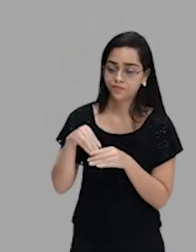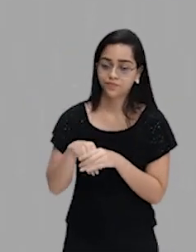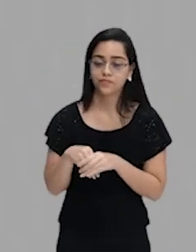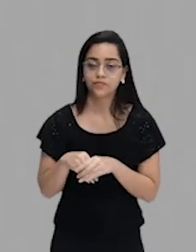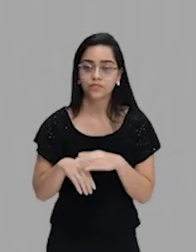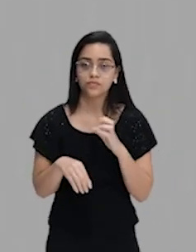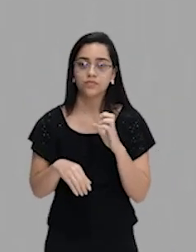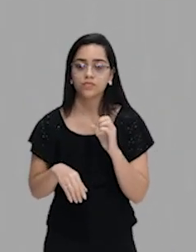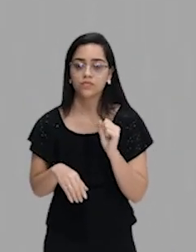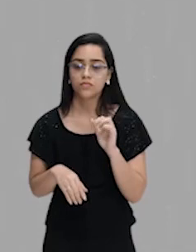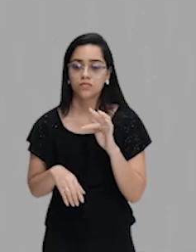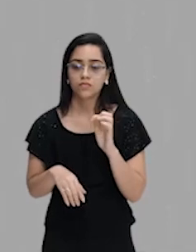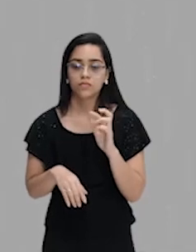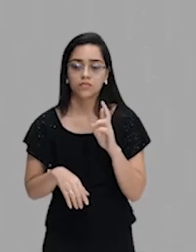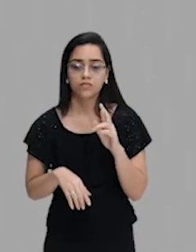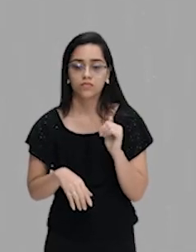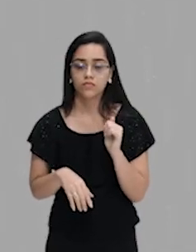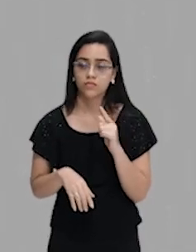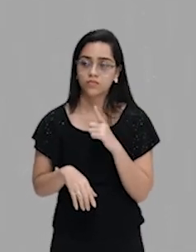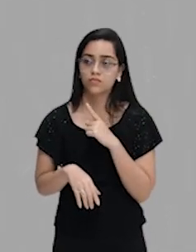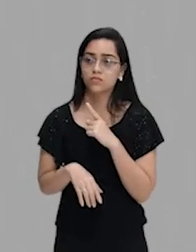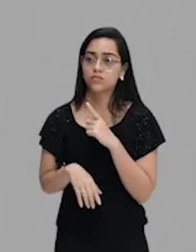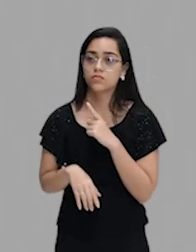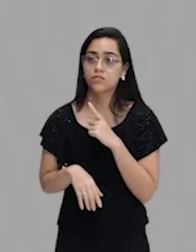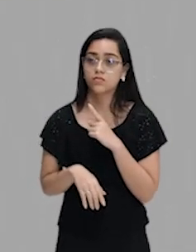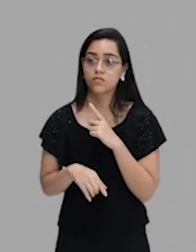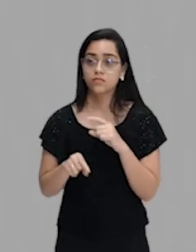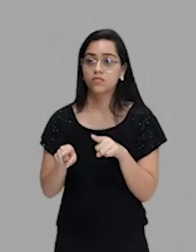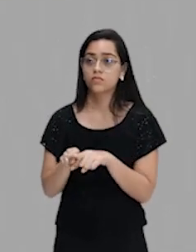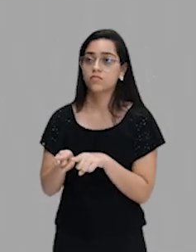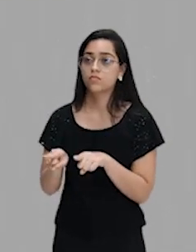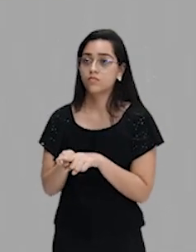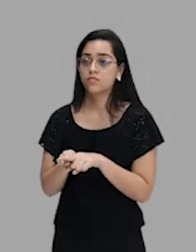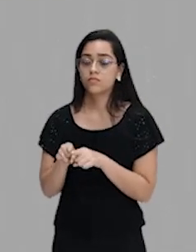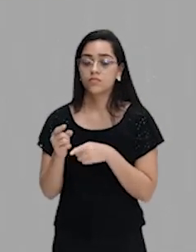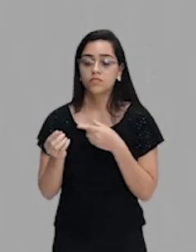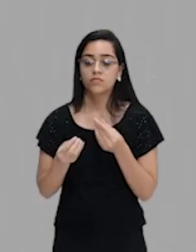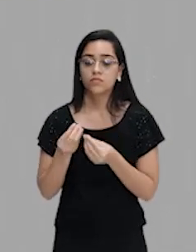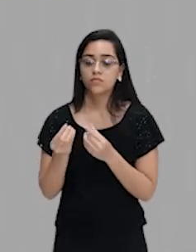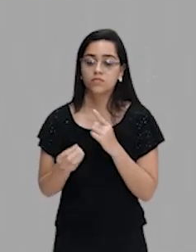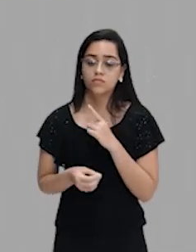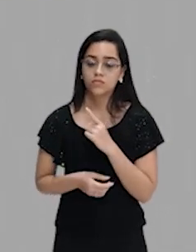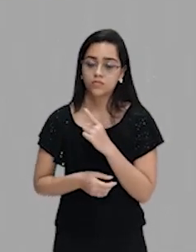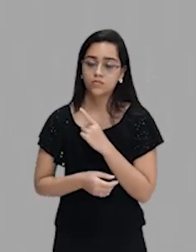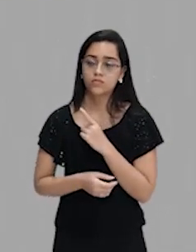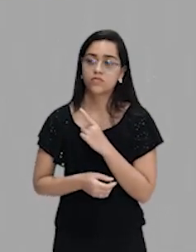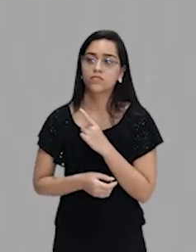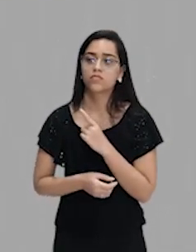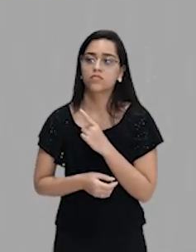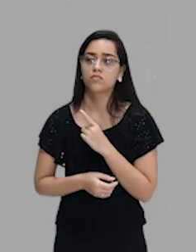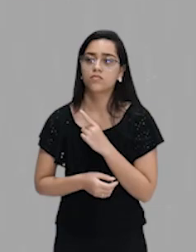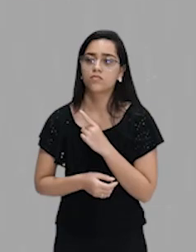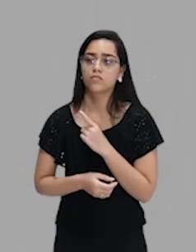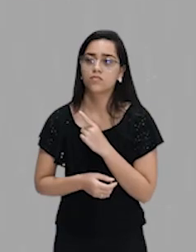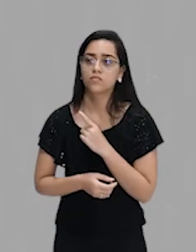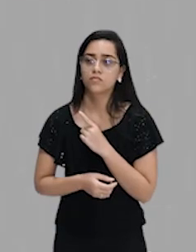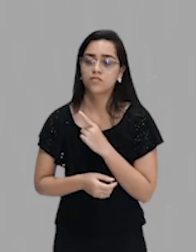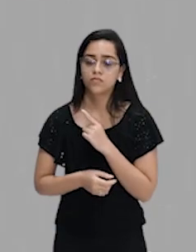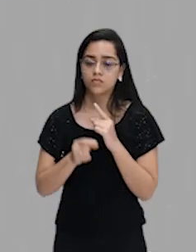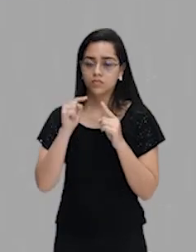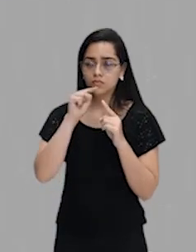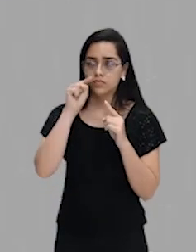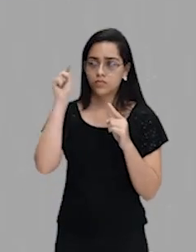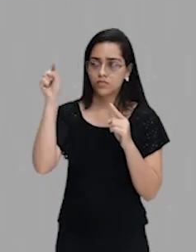esfera, né? Nós estamos no centro da esfera, e como se esses astros estivessem ali, né? Esses